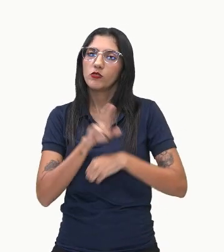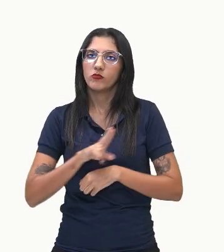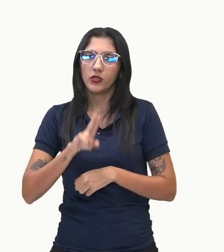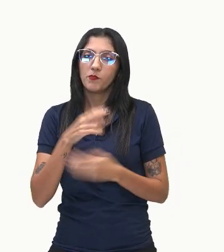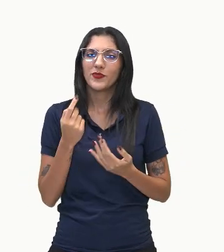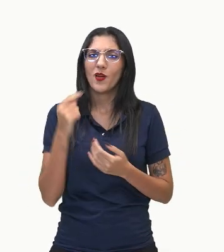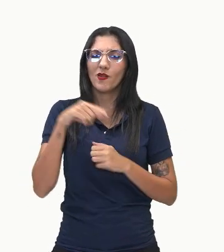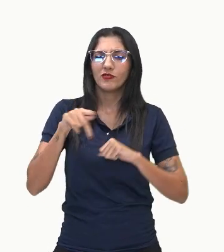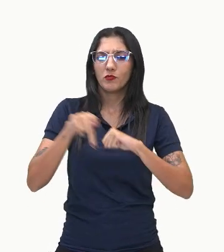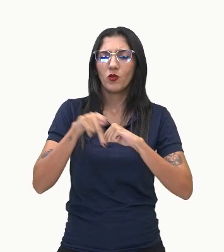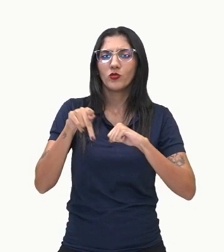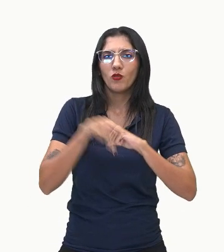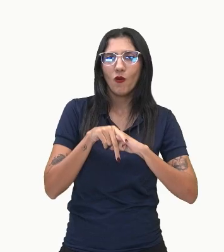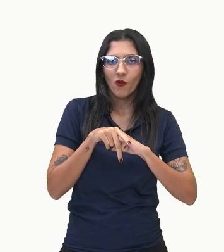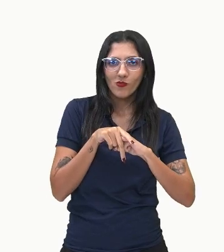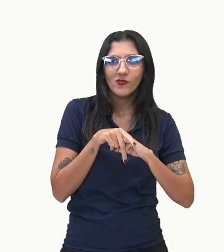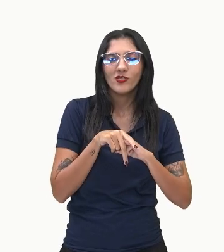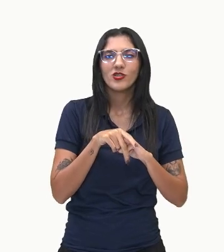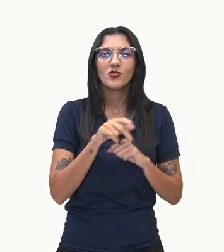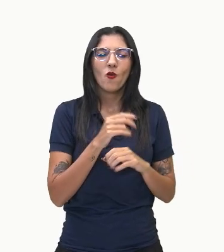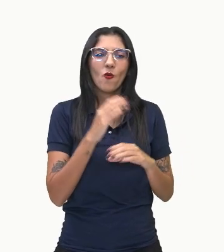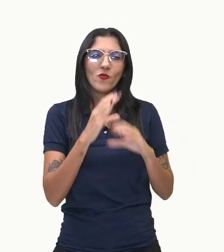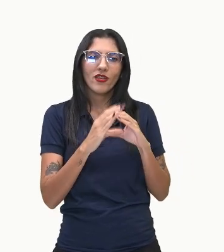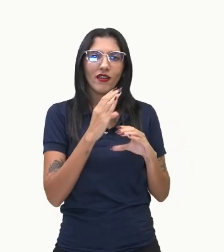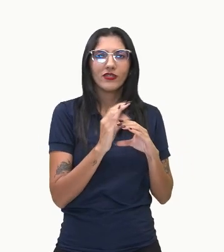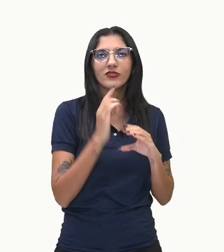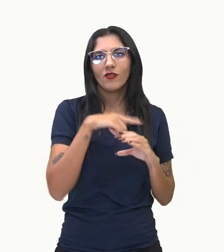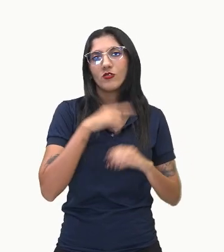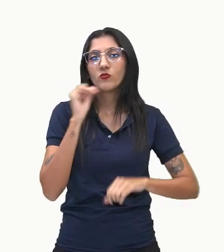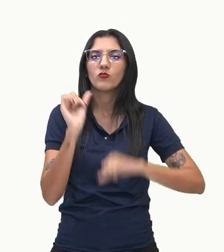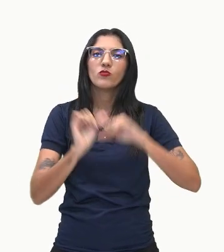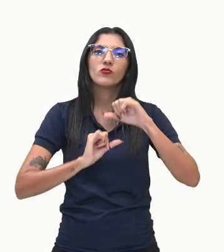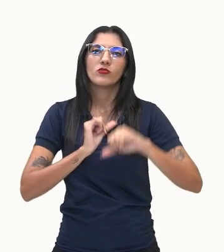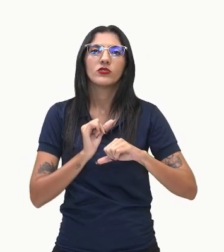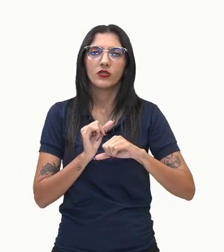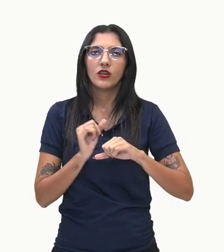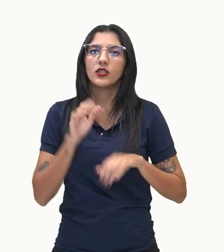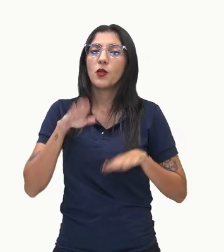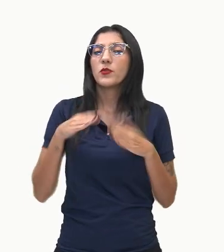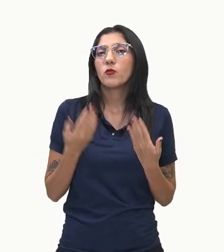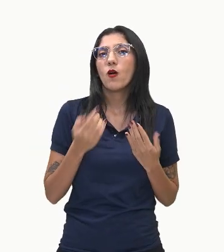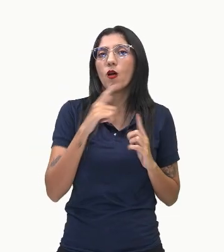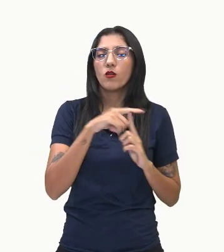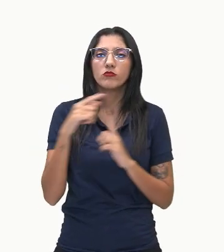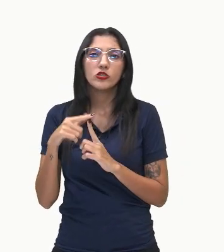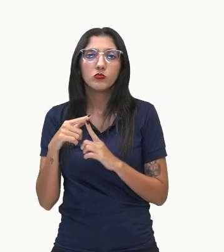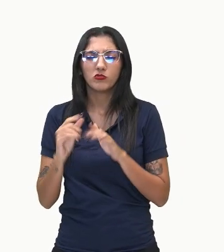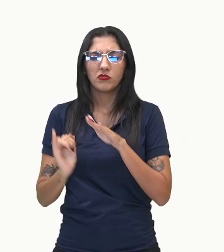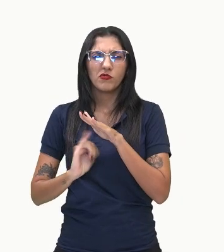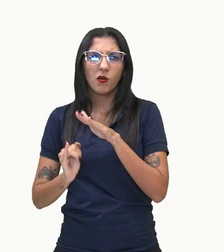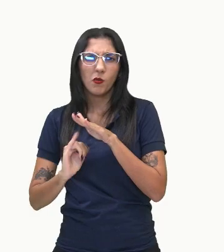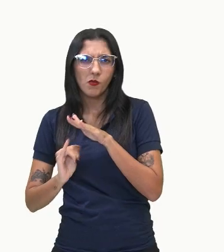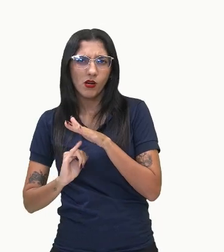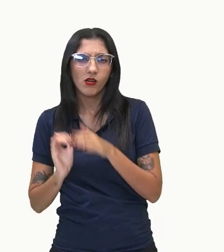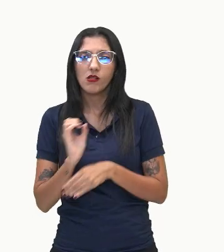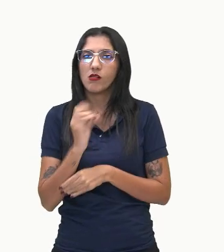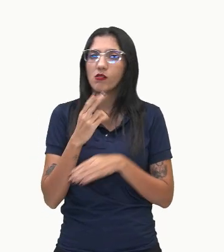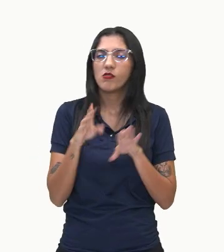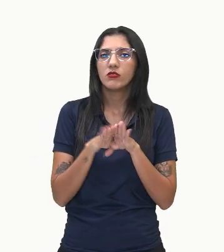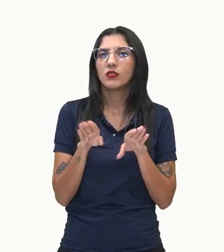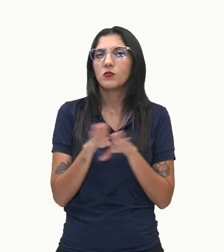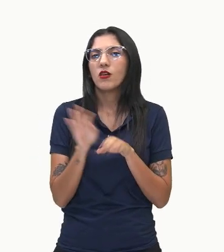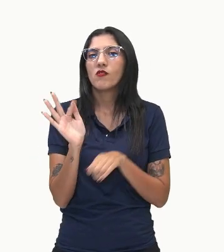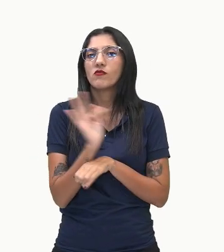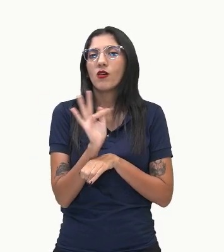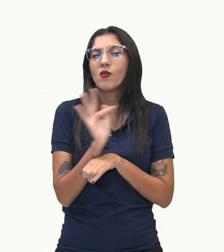pronome de tratamento é diferente dentro de uma linguagem coloquial e uma linguagem que